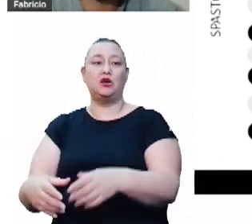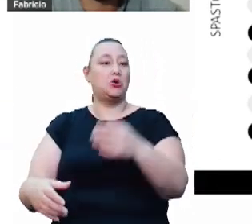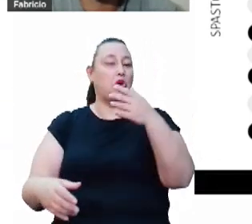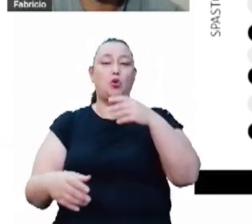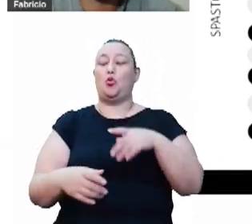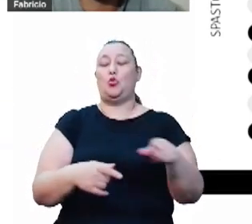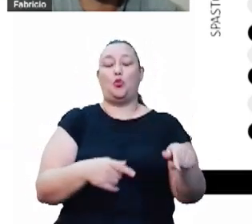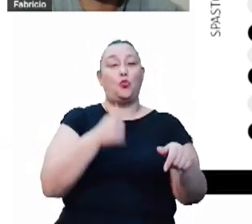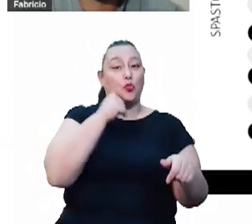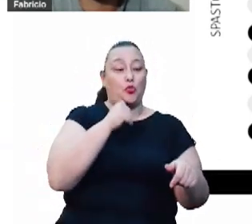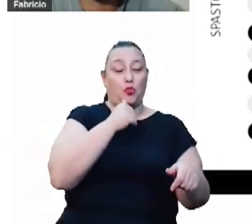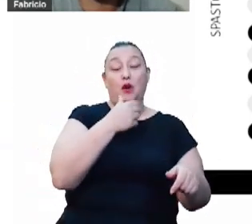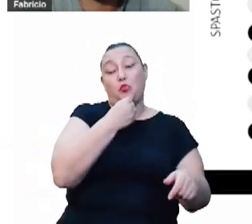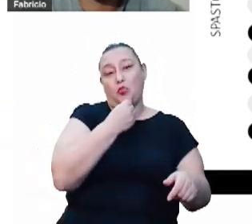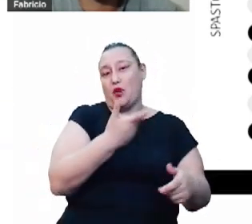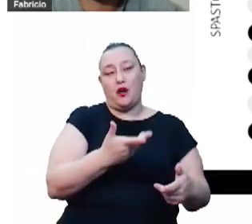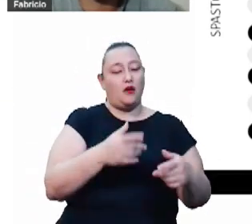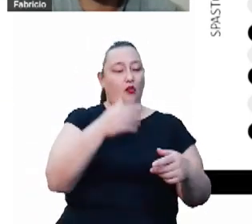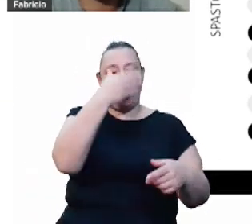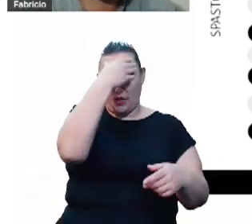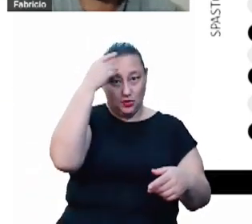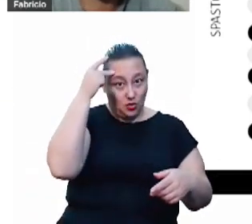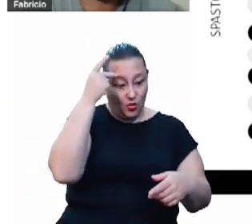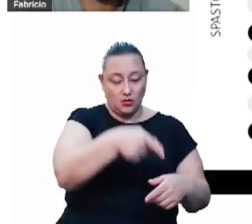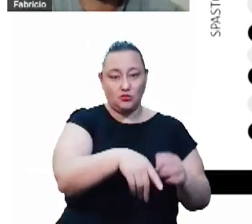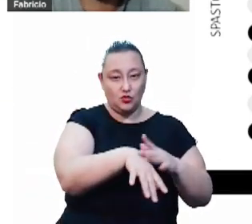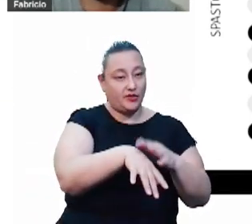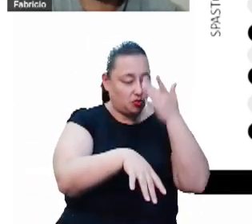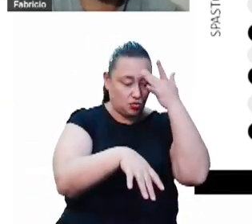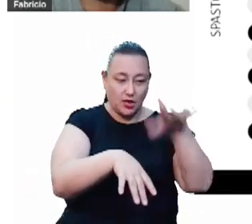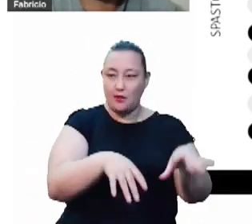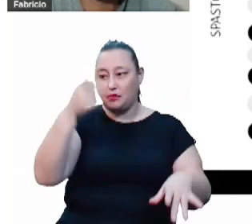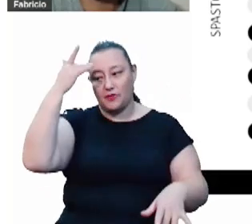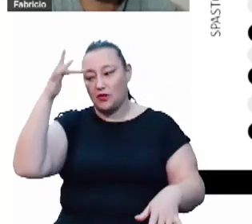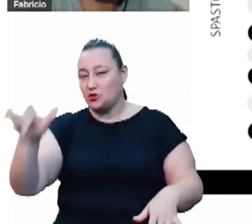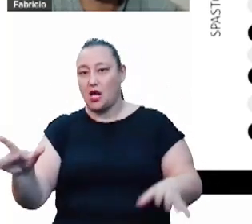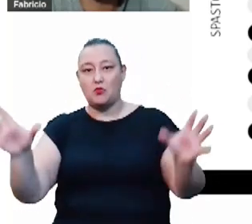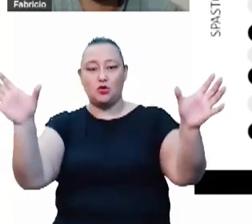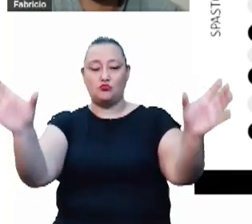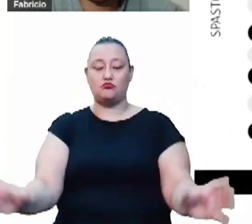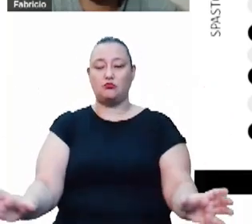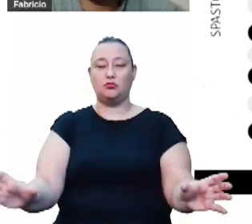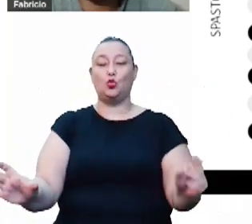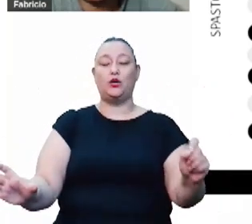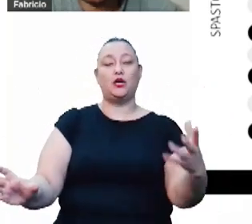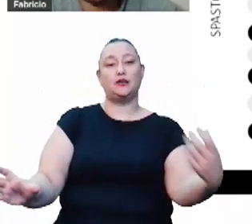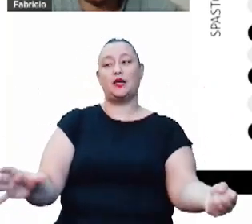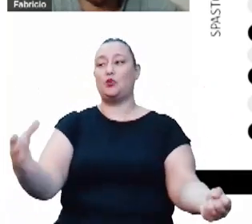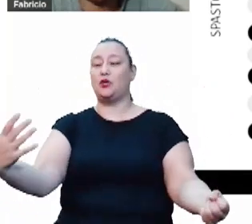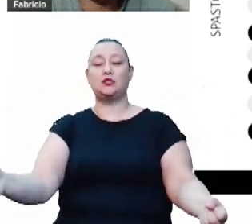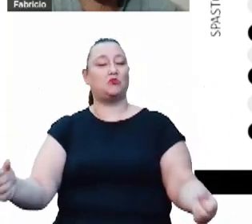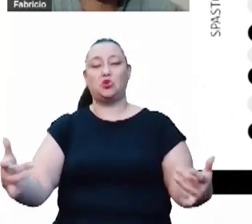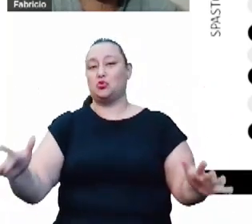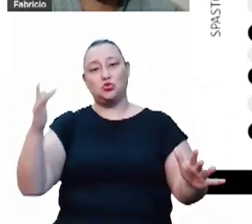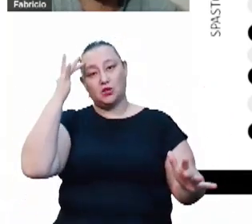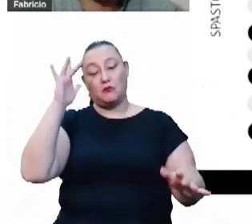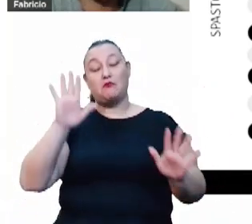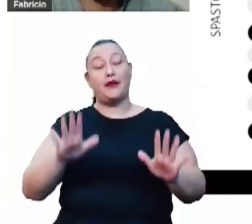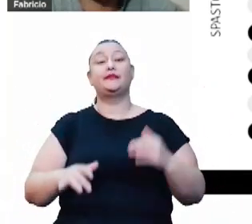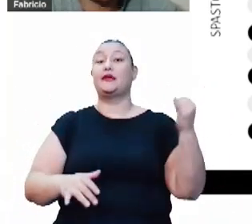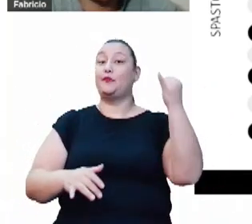que está recebendo e nem a gente da equipe de assistência não sabe também o que o paciente está recebendo. Então isso é